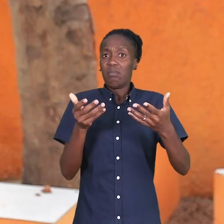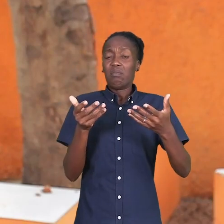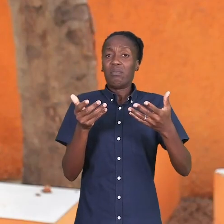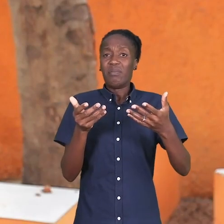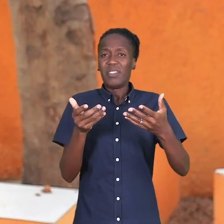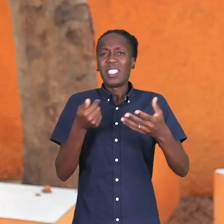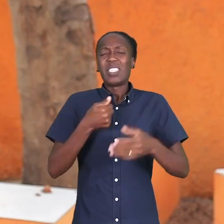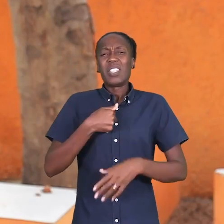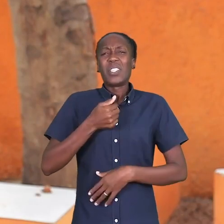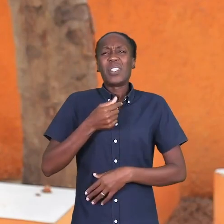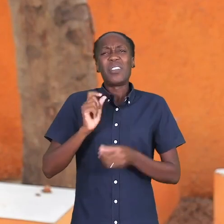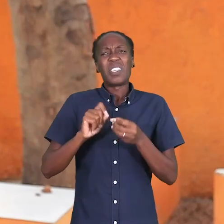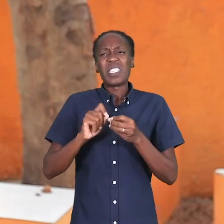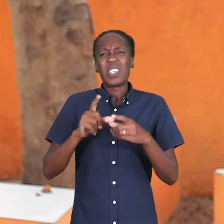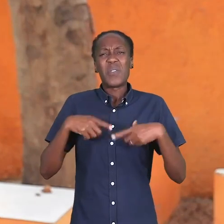escola.